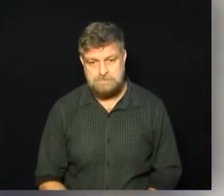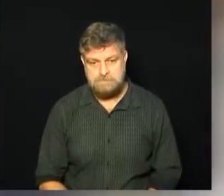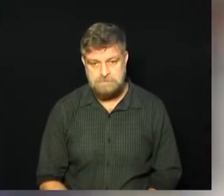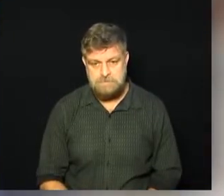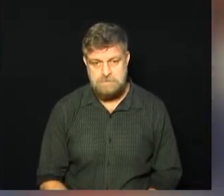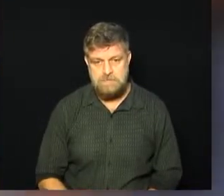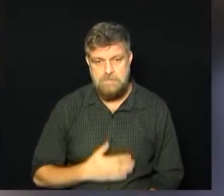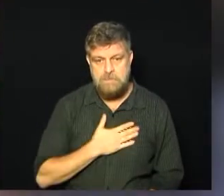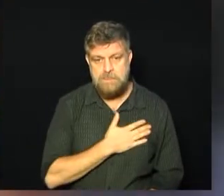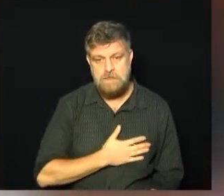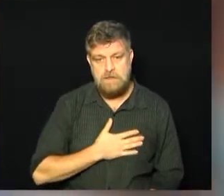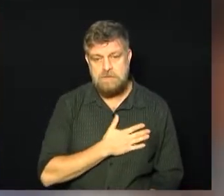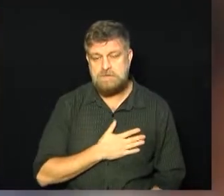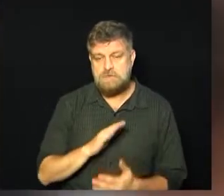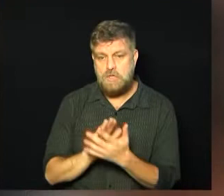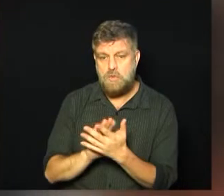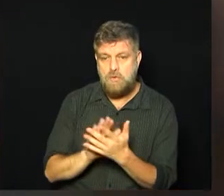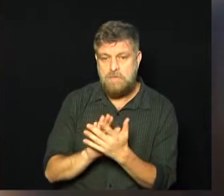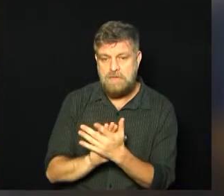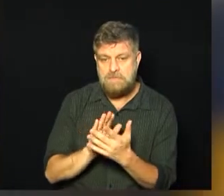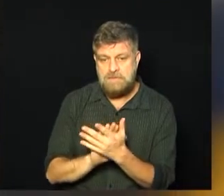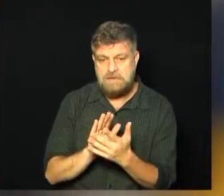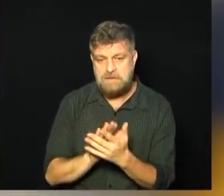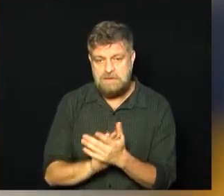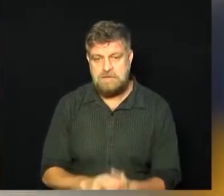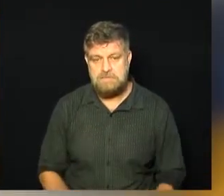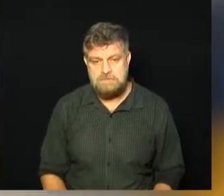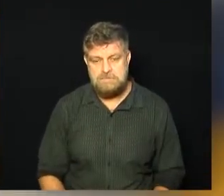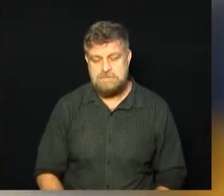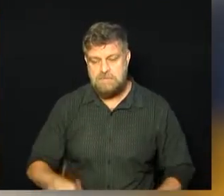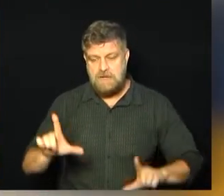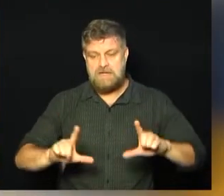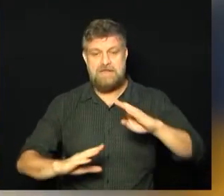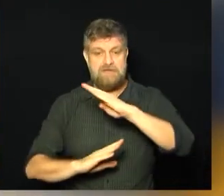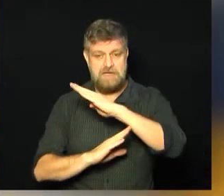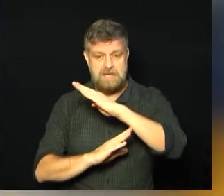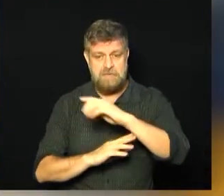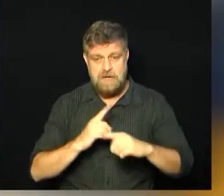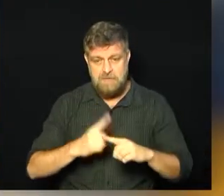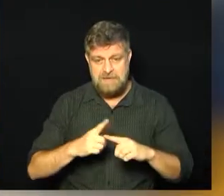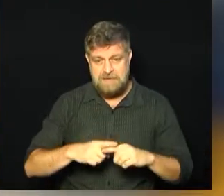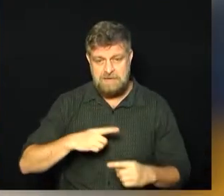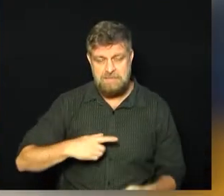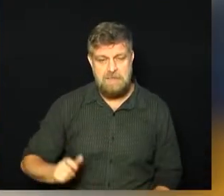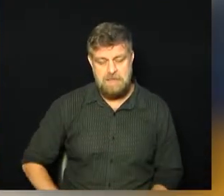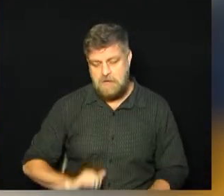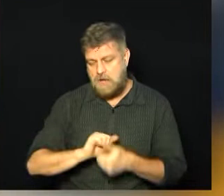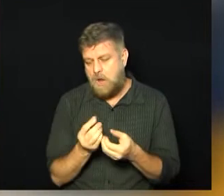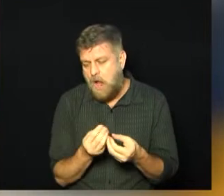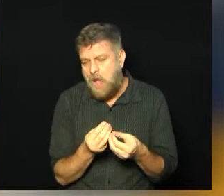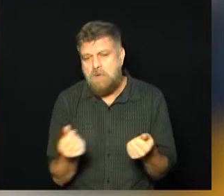Gente, eu gostaria de parabenizar a nossa querida TV Câmara, porque teve aí a qualidade do seu